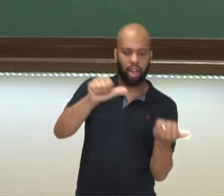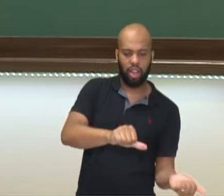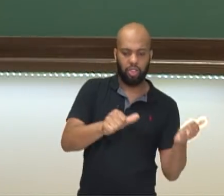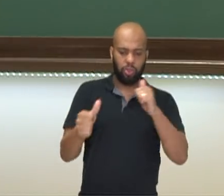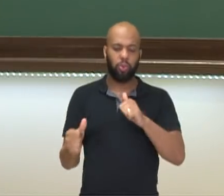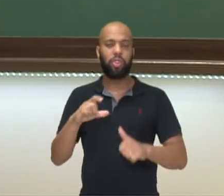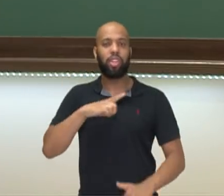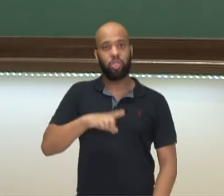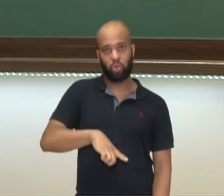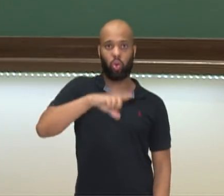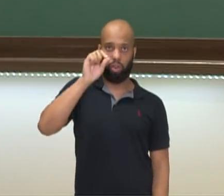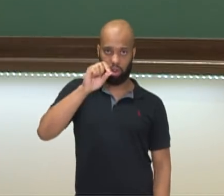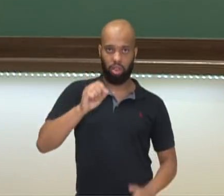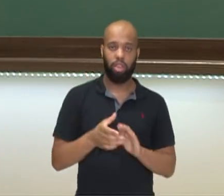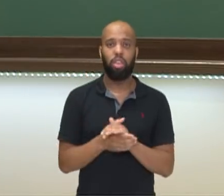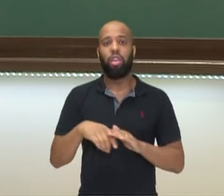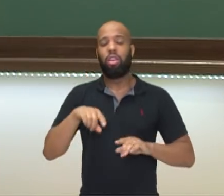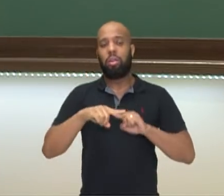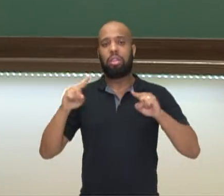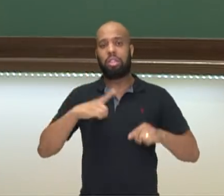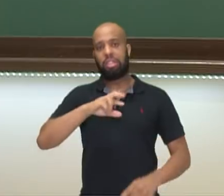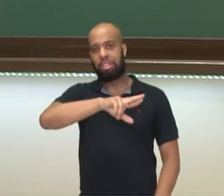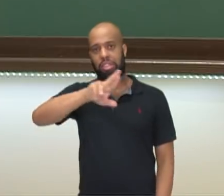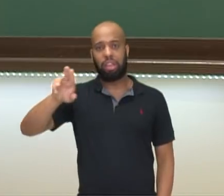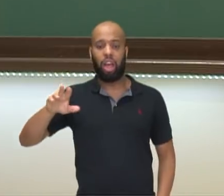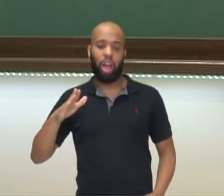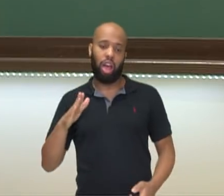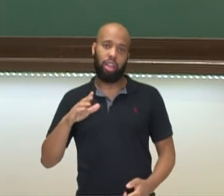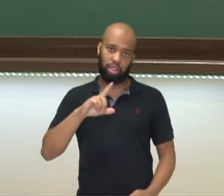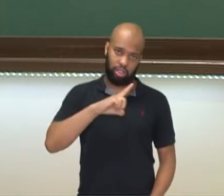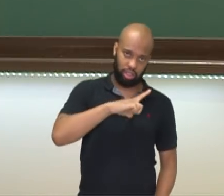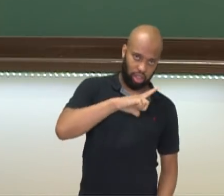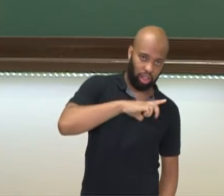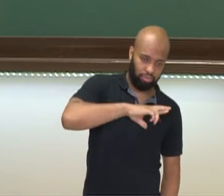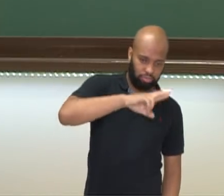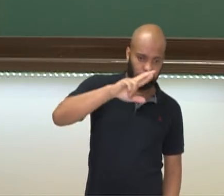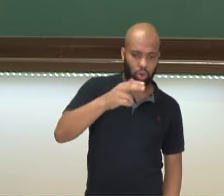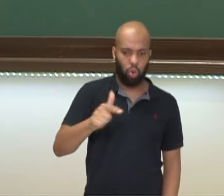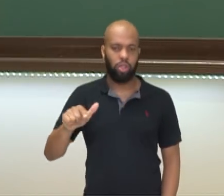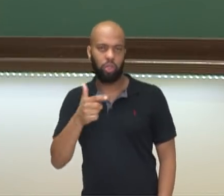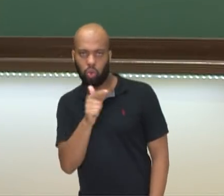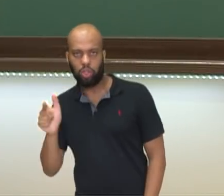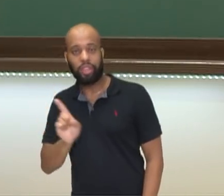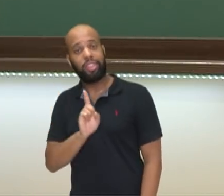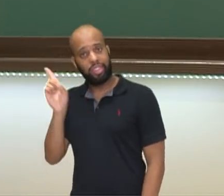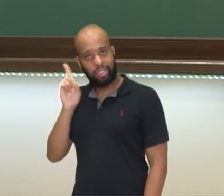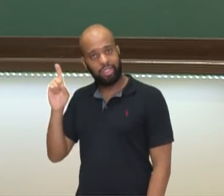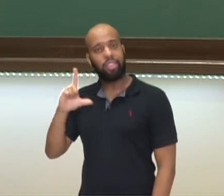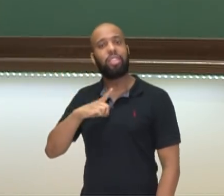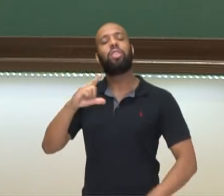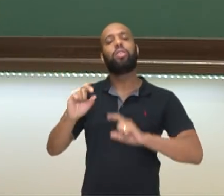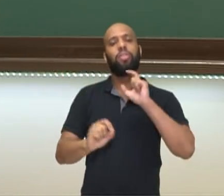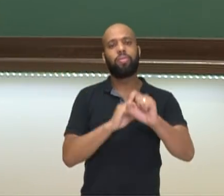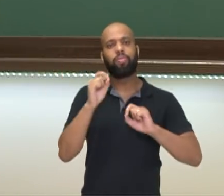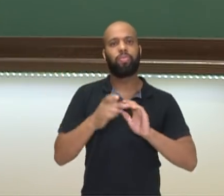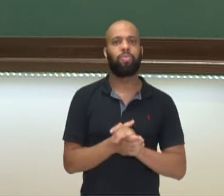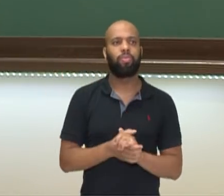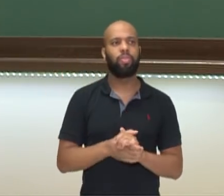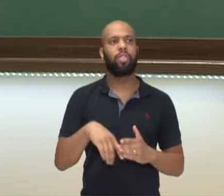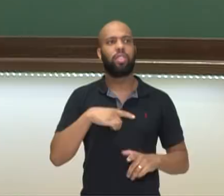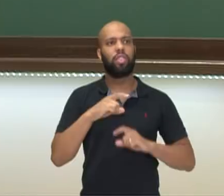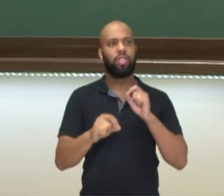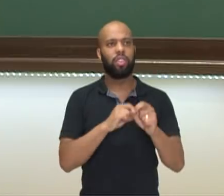escolher ser batizada. Muitas religiões têm batismo, outras não. No candomblé, o batismo é chamado feitura